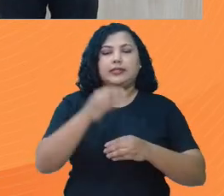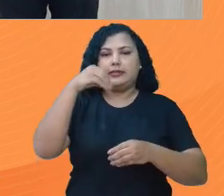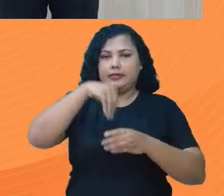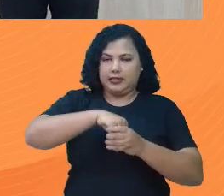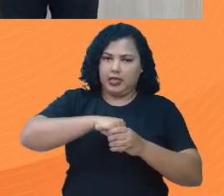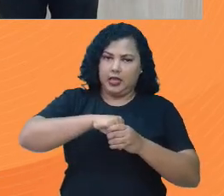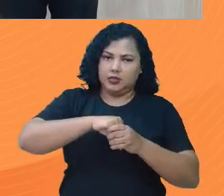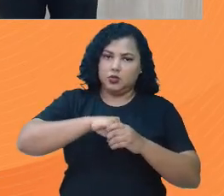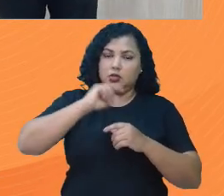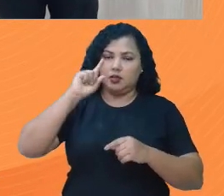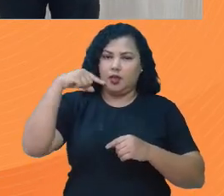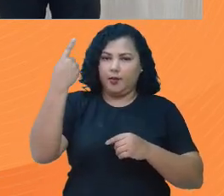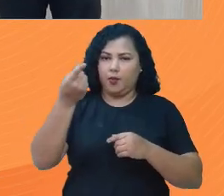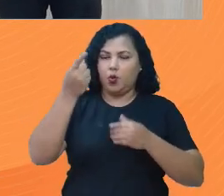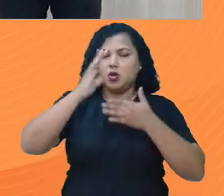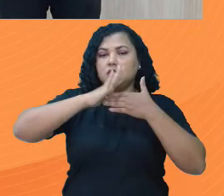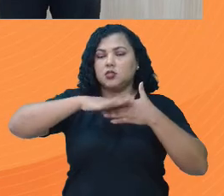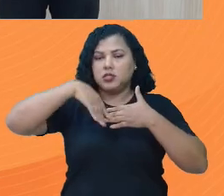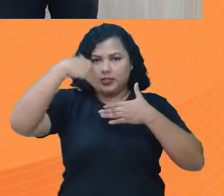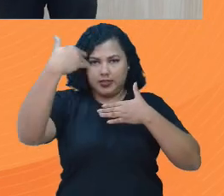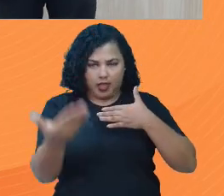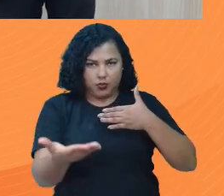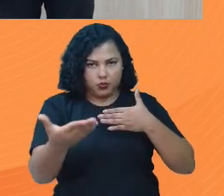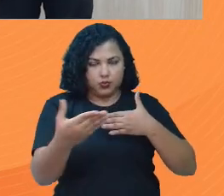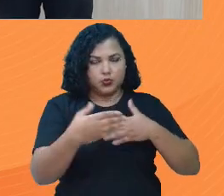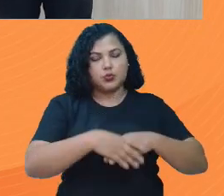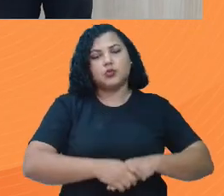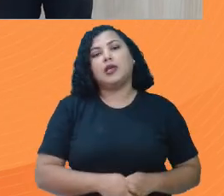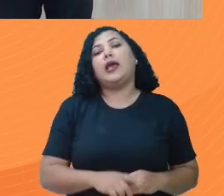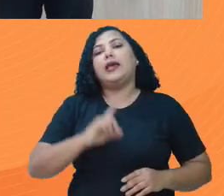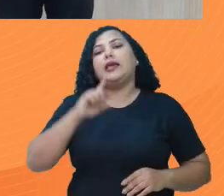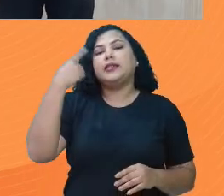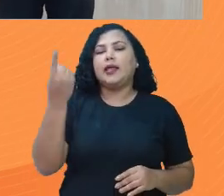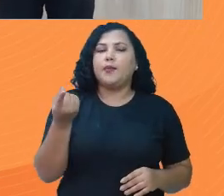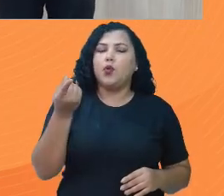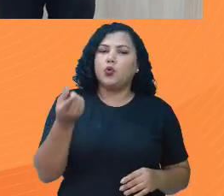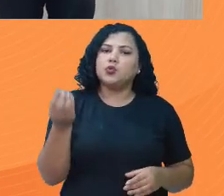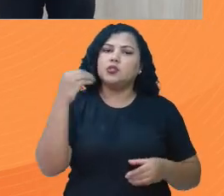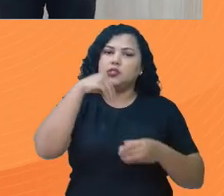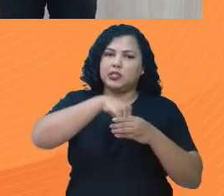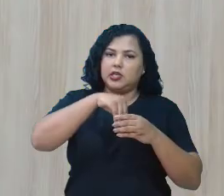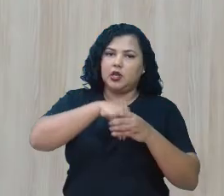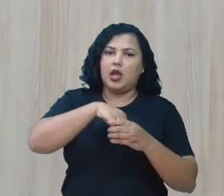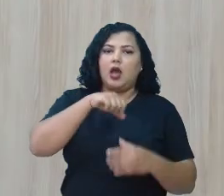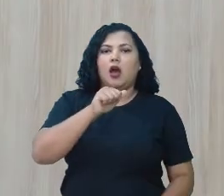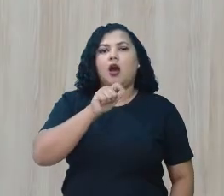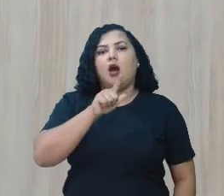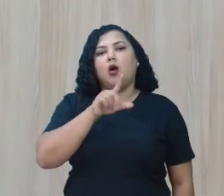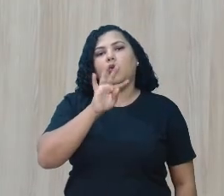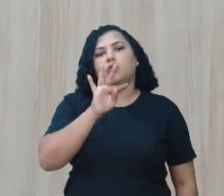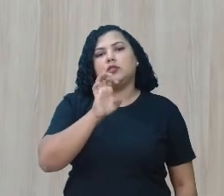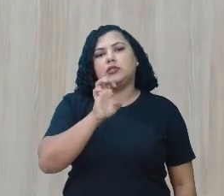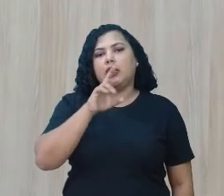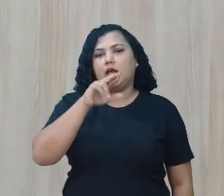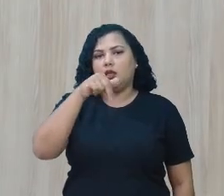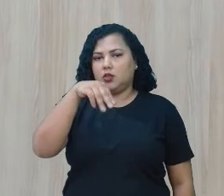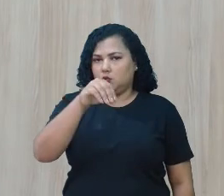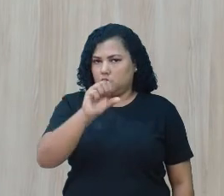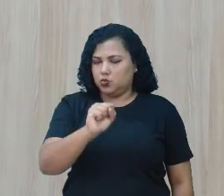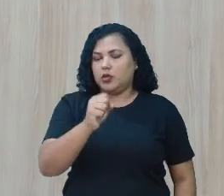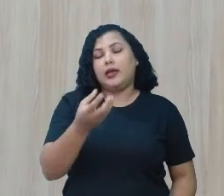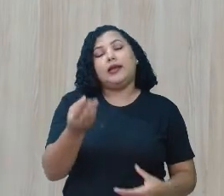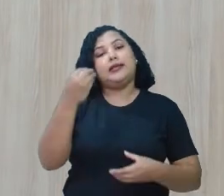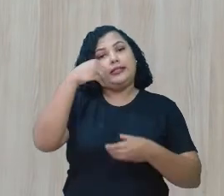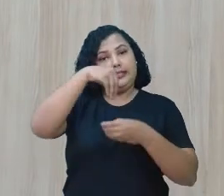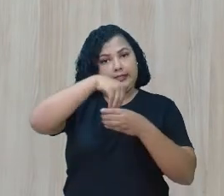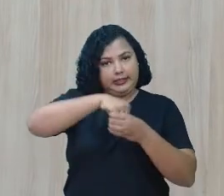internos, depois encontramos os colaterais externos e depois partimos aí para os ângulos alternos, tá? Eu tenho aí os